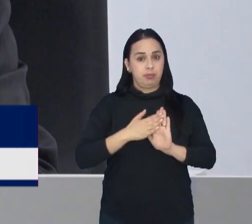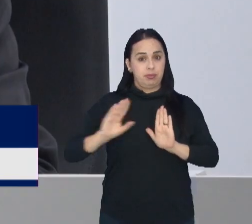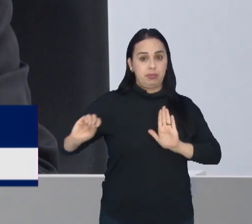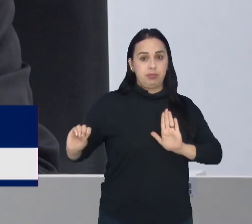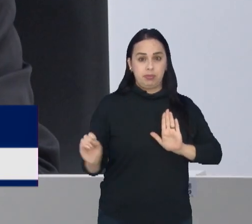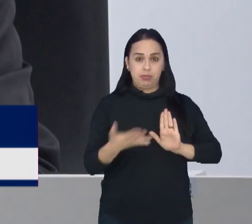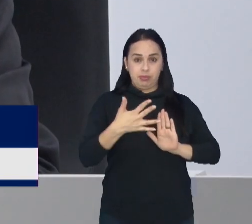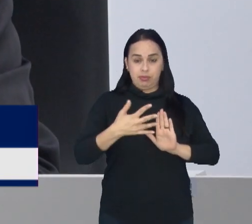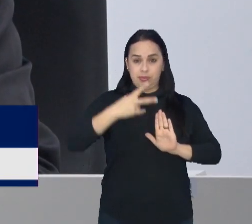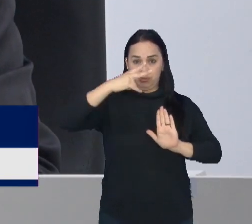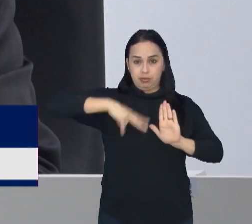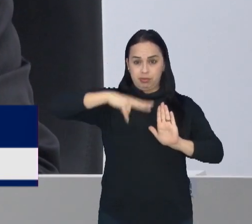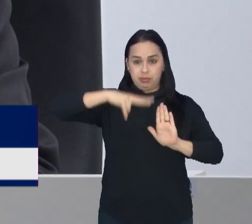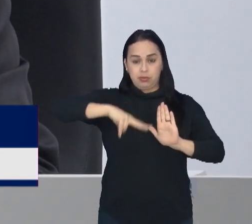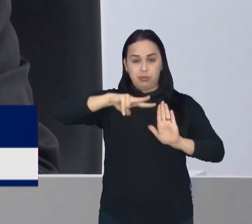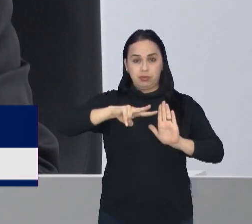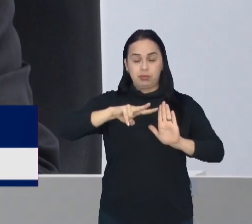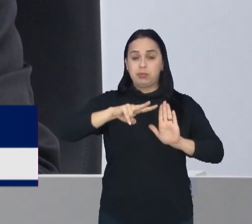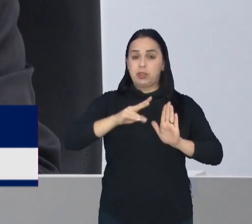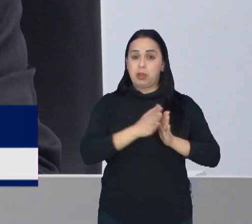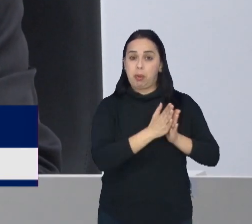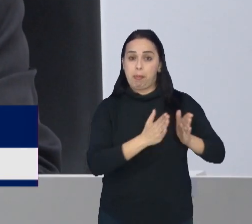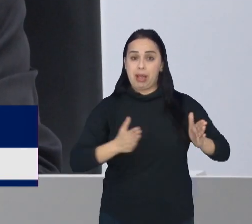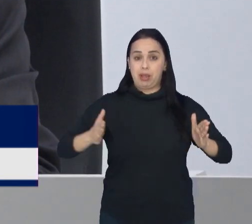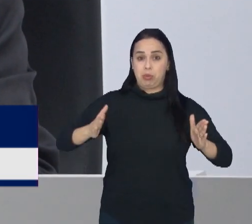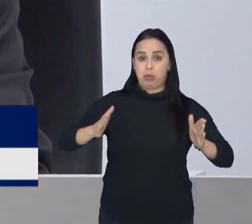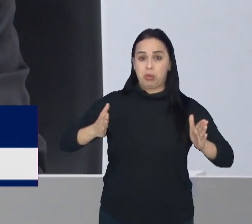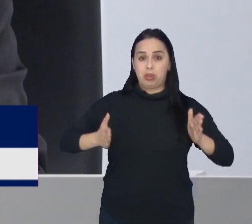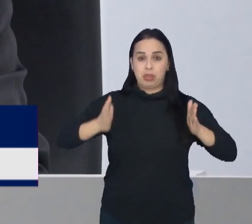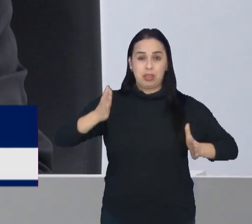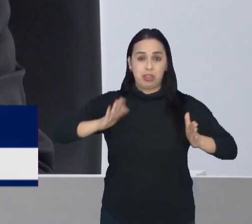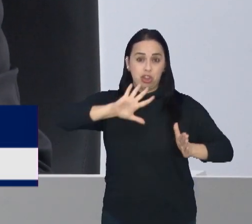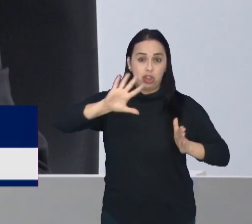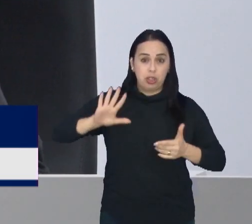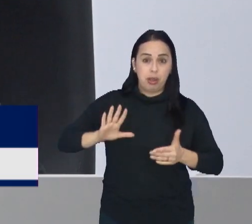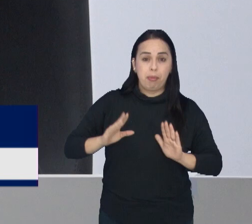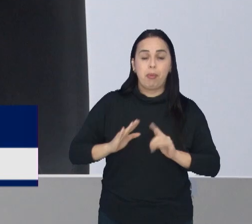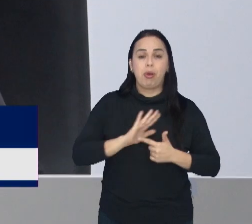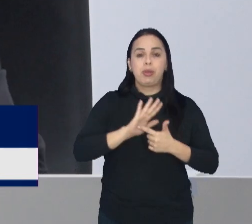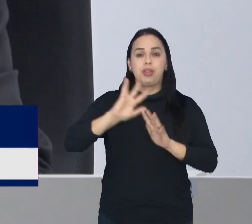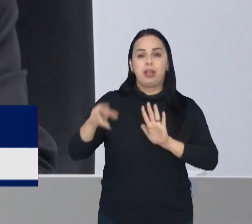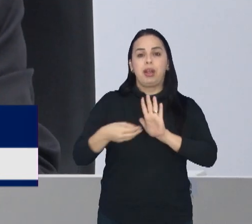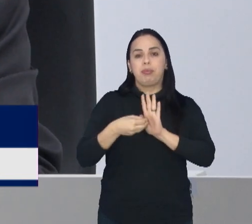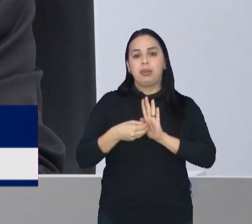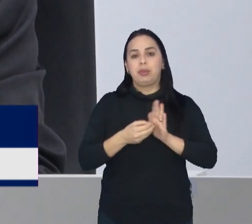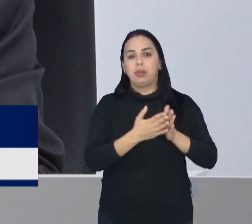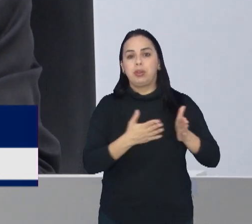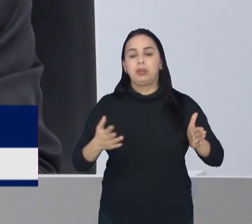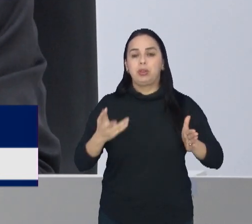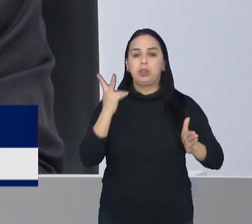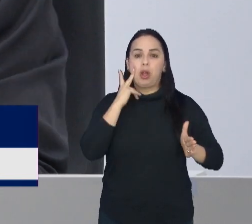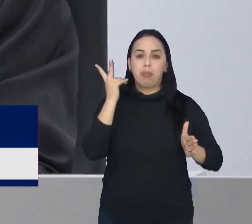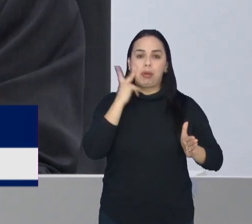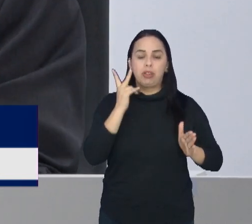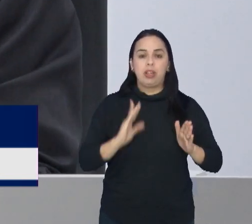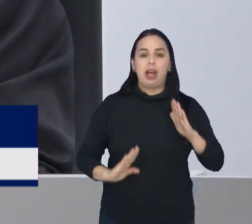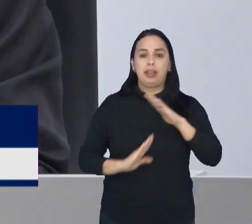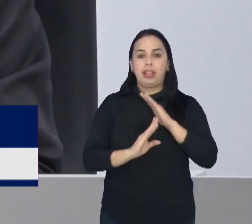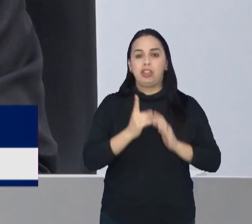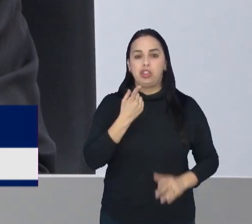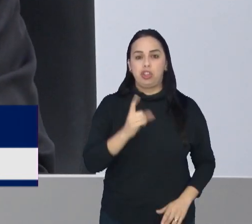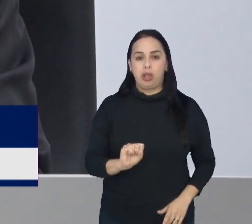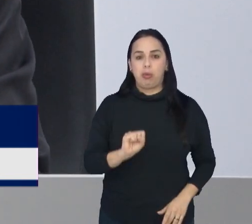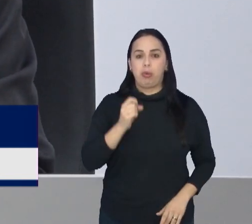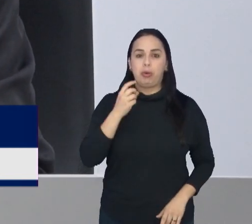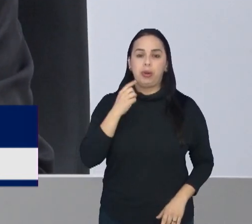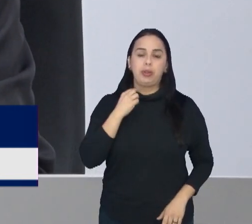Proposituras novas a serem lidas. Término do prazo para apresentação de emendas. Rito ordinário, 8 de maio